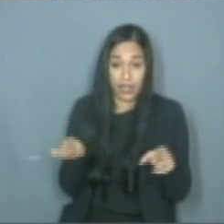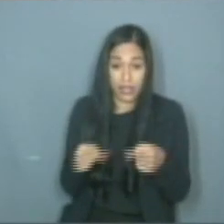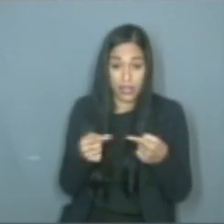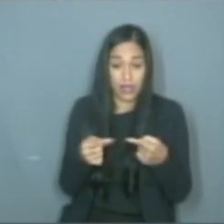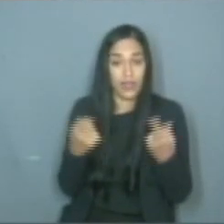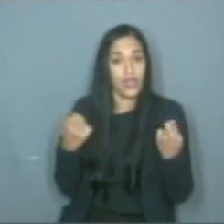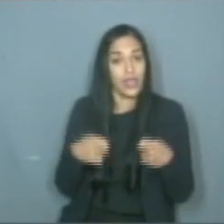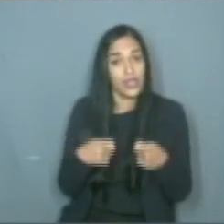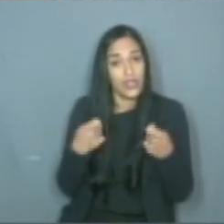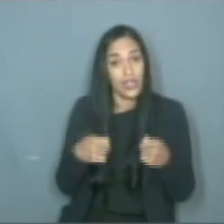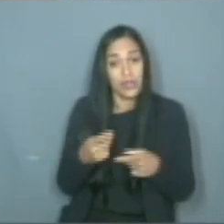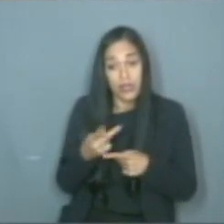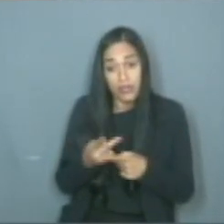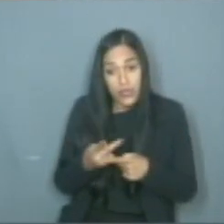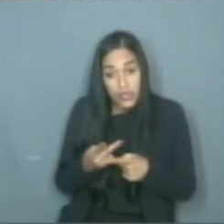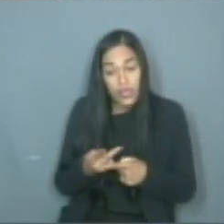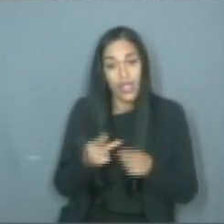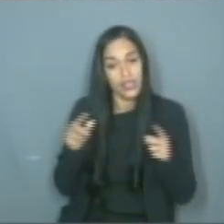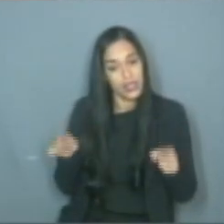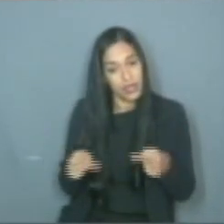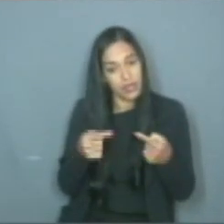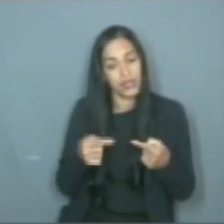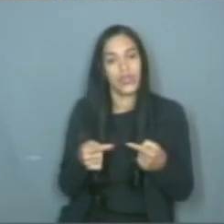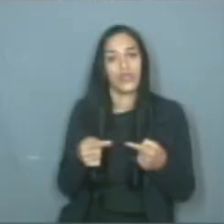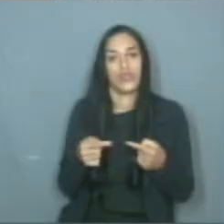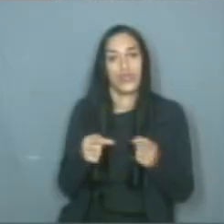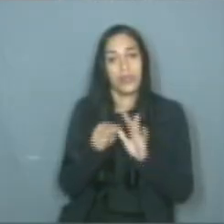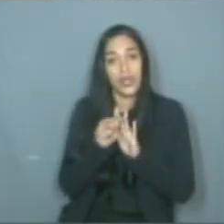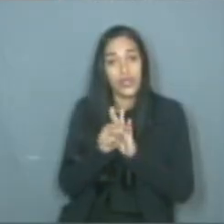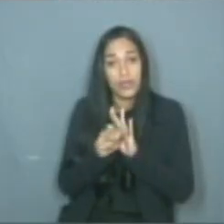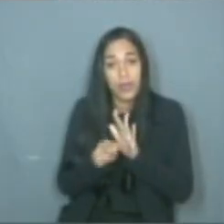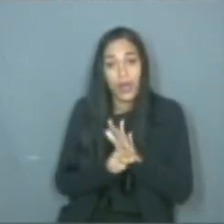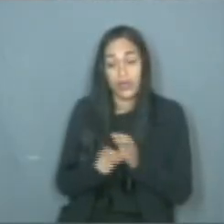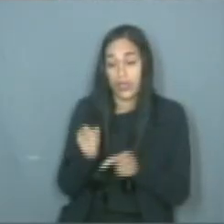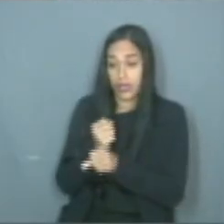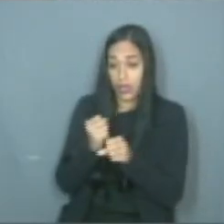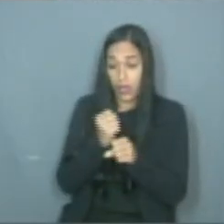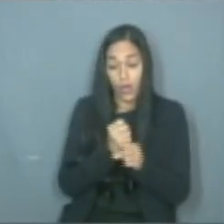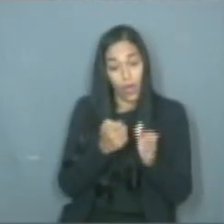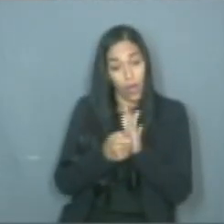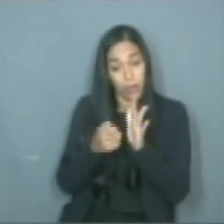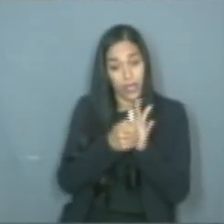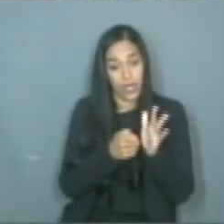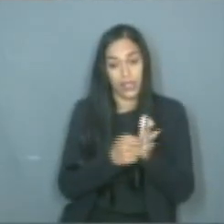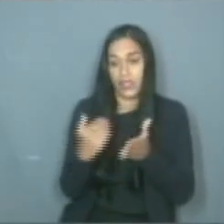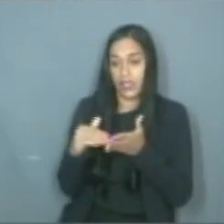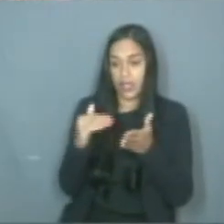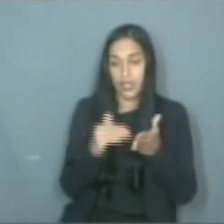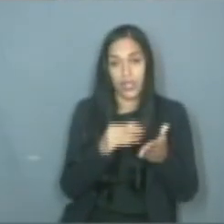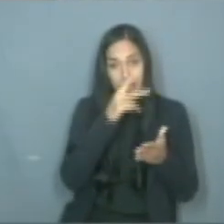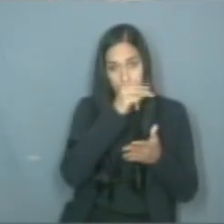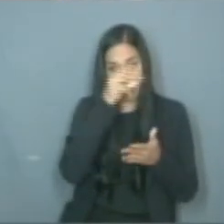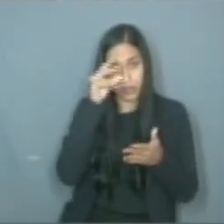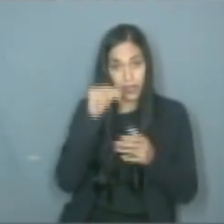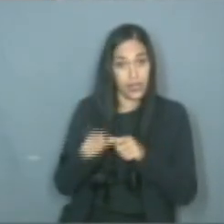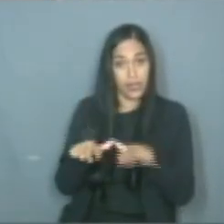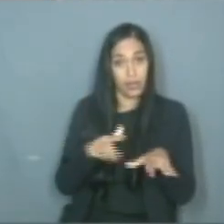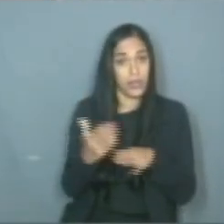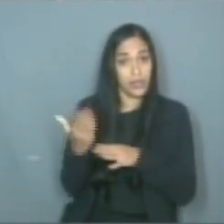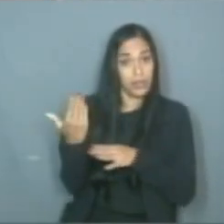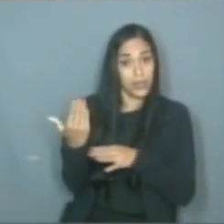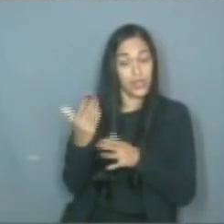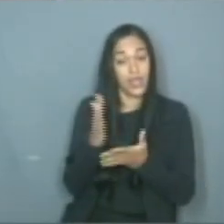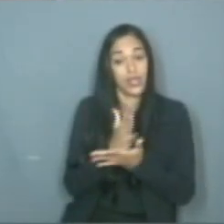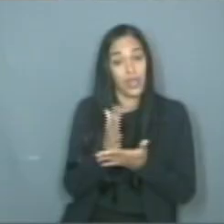gente precisa ir buscar esses desafios para trazer para as pautas e cobrar das secretarias e do prefeito. Semana passada, o prefeito, com